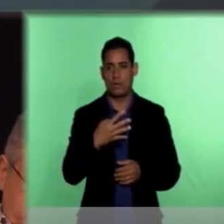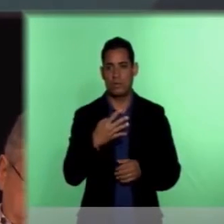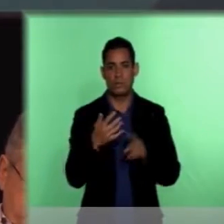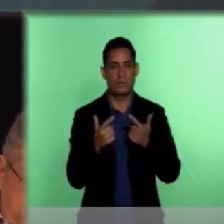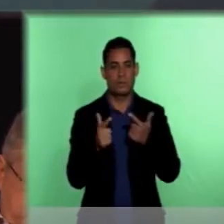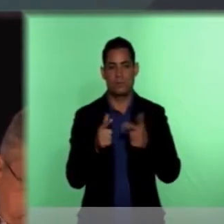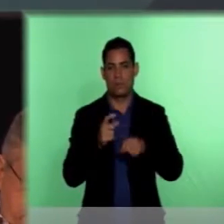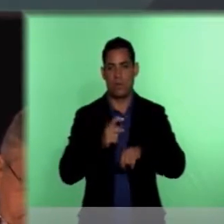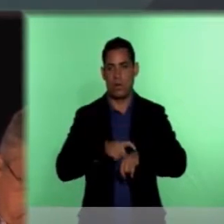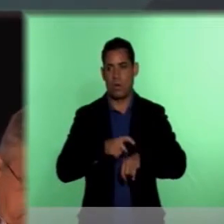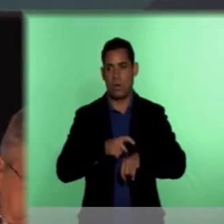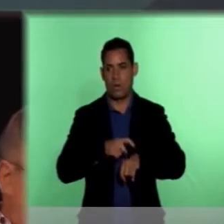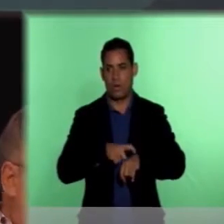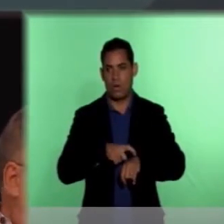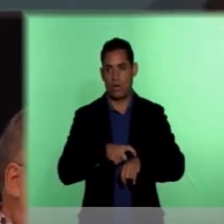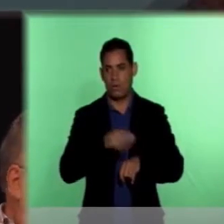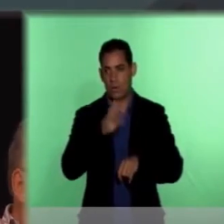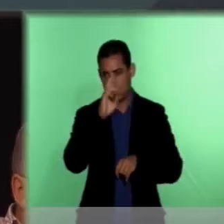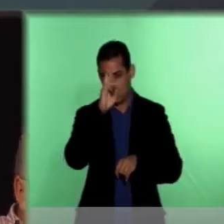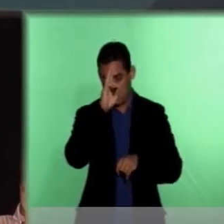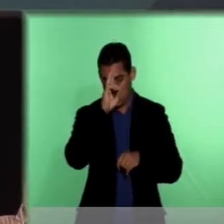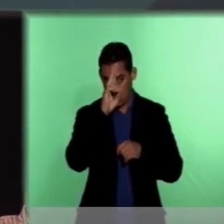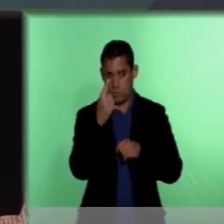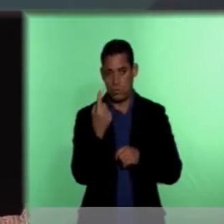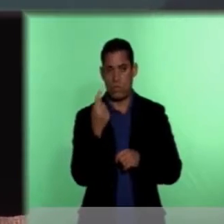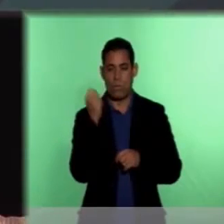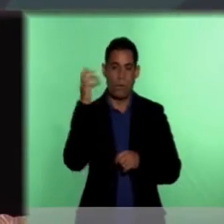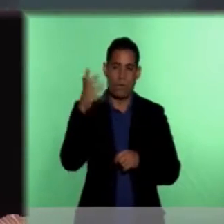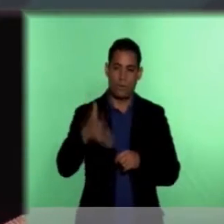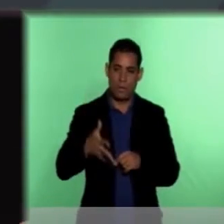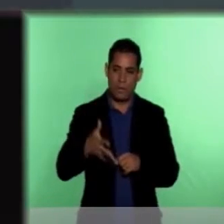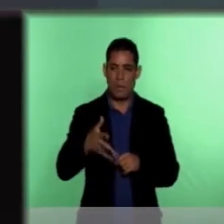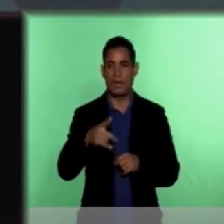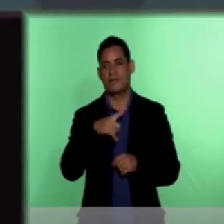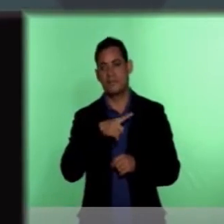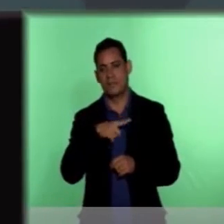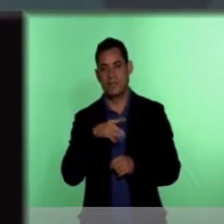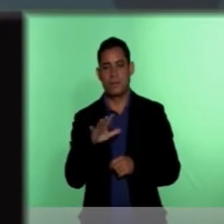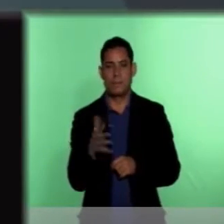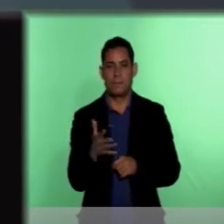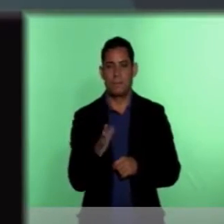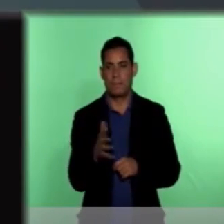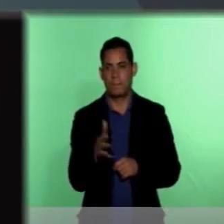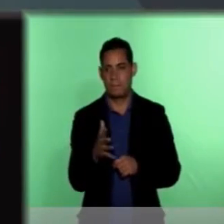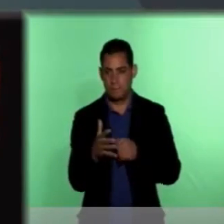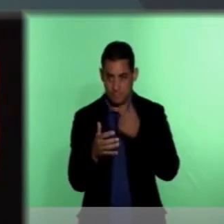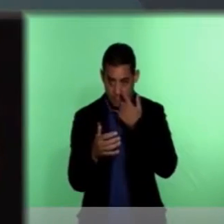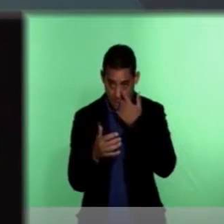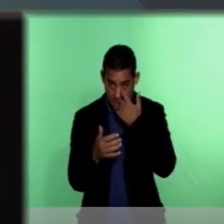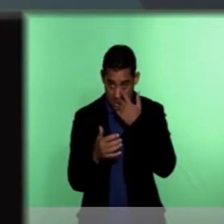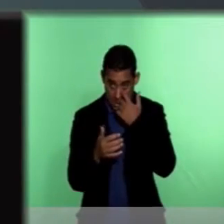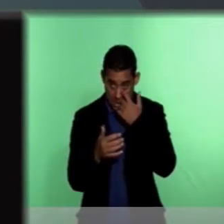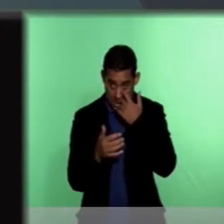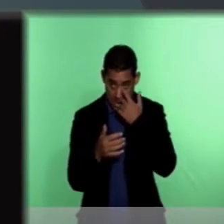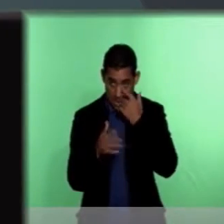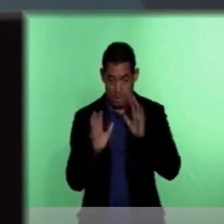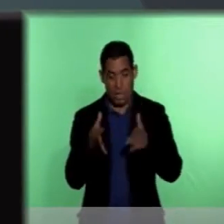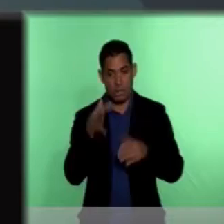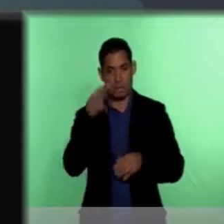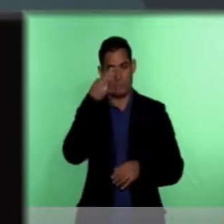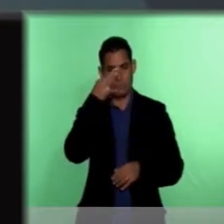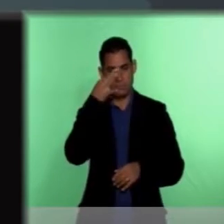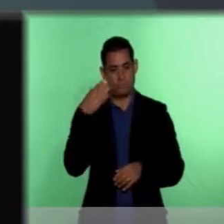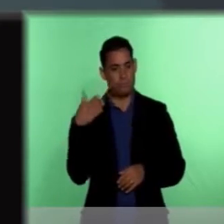para terminar, o que significa que vai até a meia-noite, 1 hora da manhã. Mais ou menos, eu comprovei isso, porque